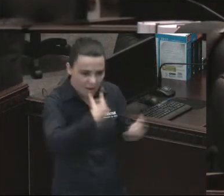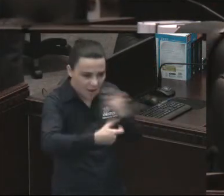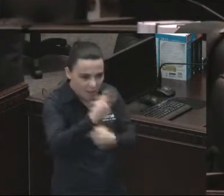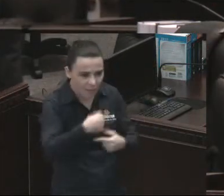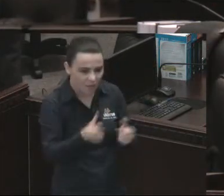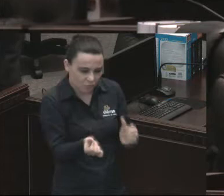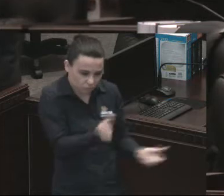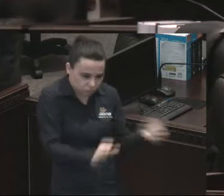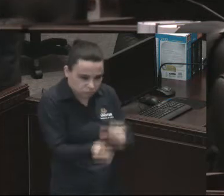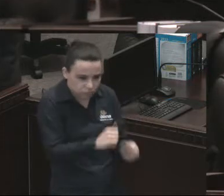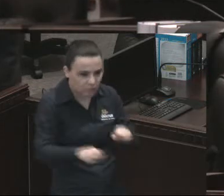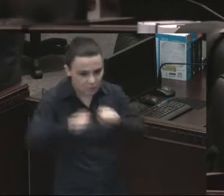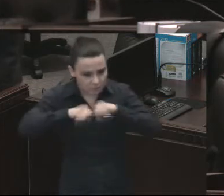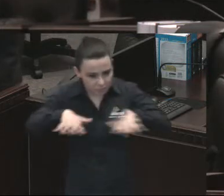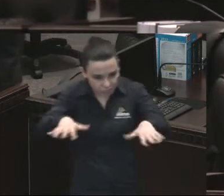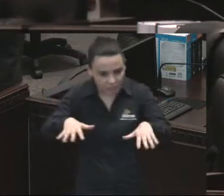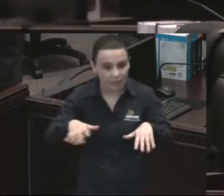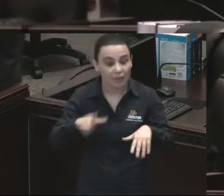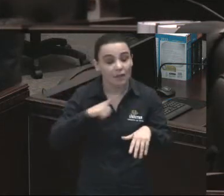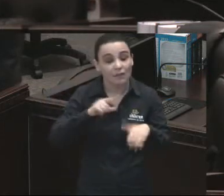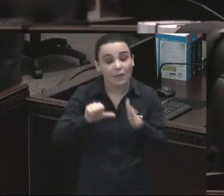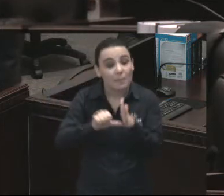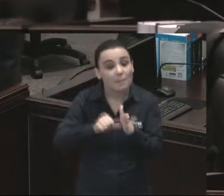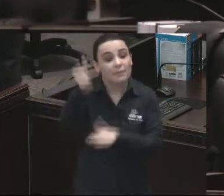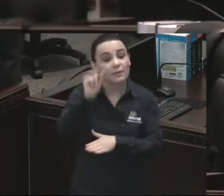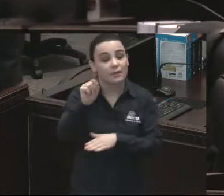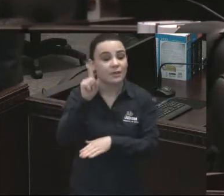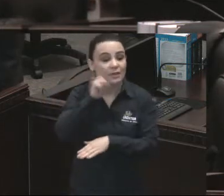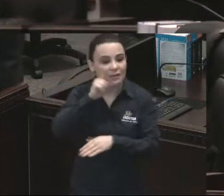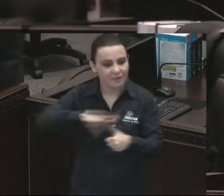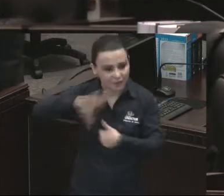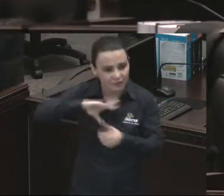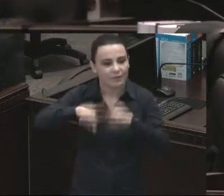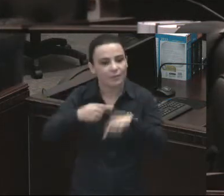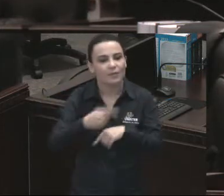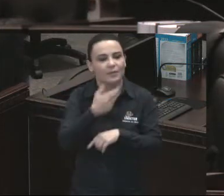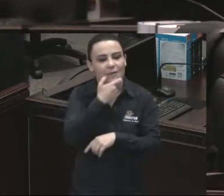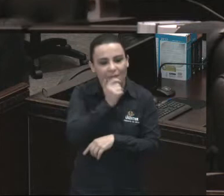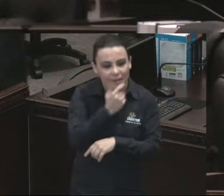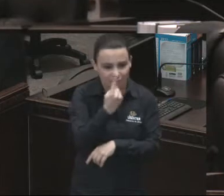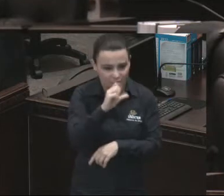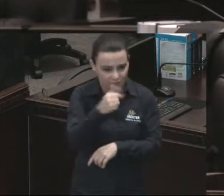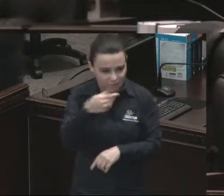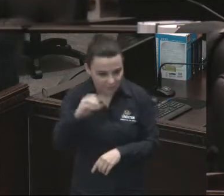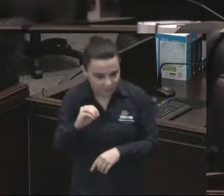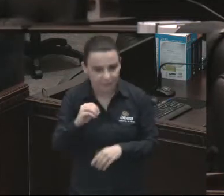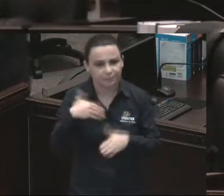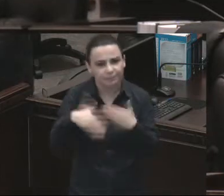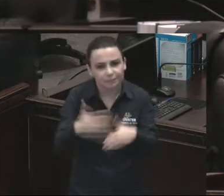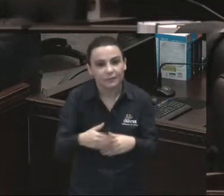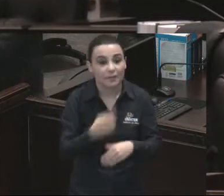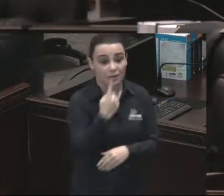detectado primeiramente nos Estados Unidos na década de 70, na década de 80 na Inglaterra, mas foi só na década